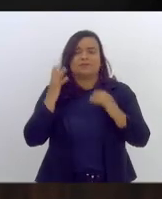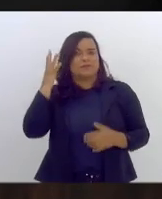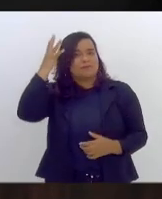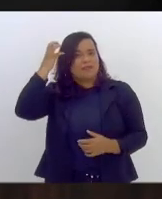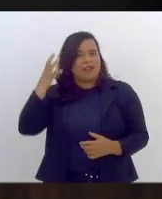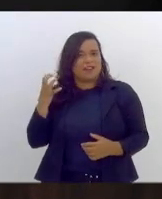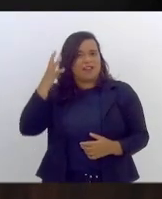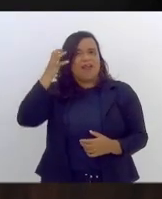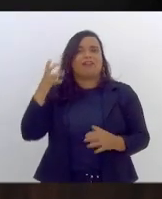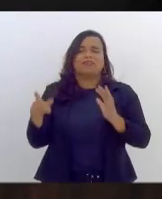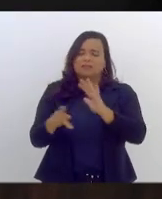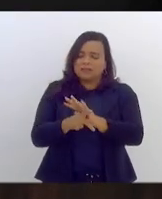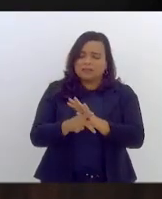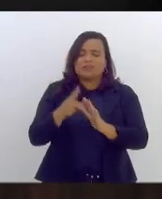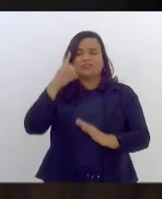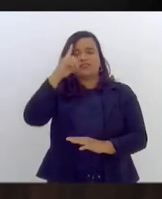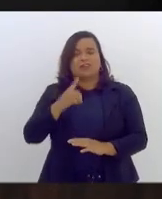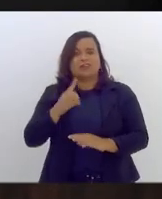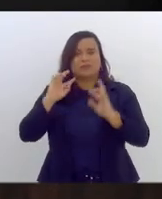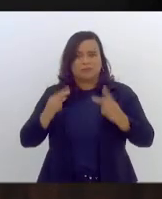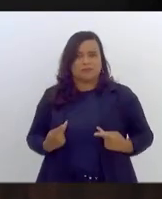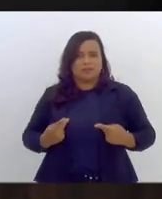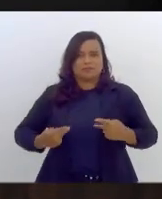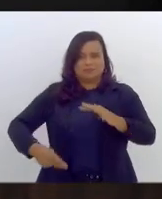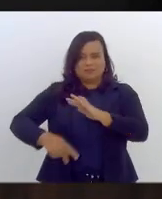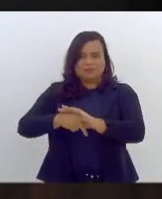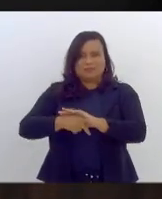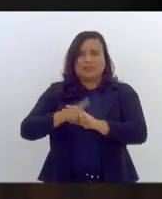de Direitos Humanos, é conduzir